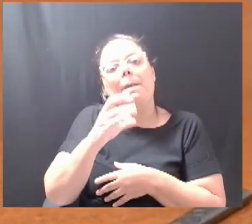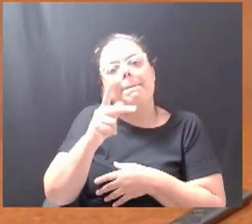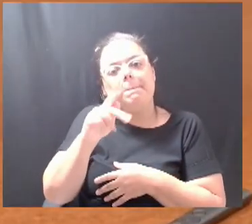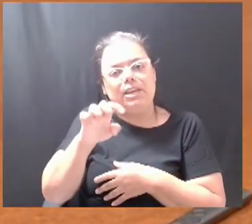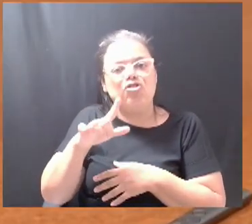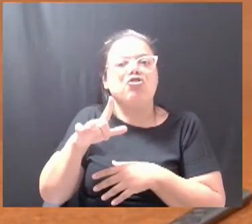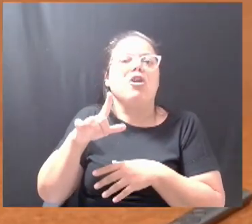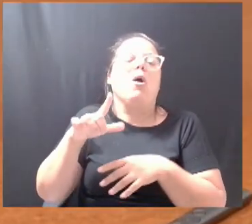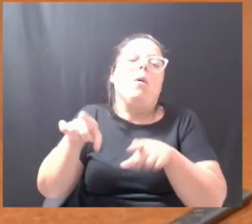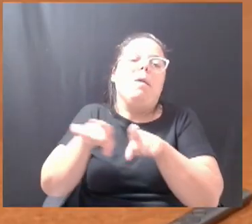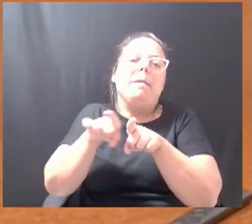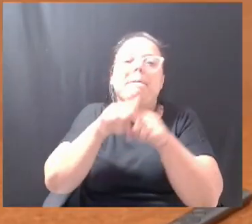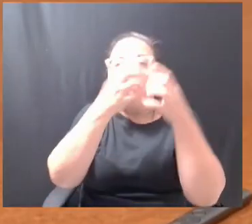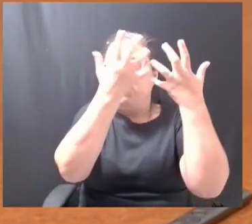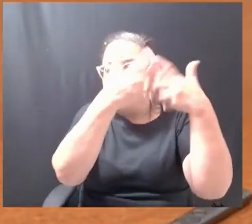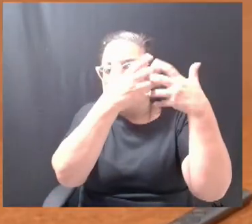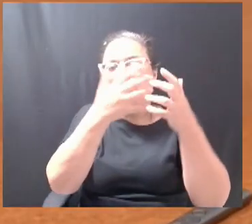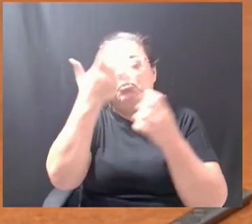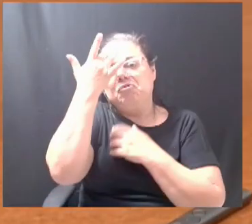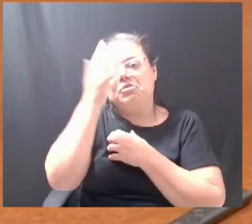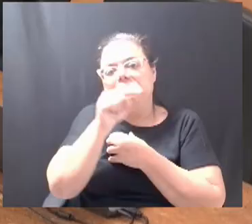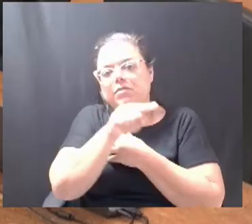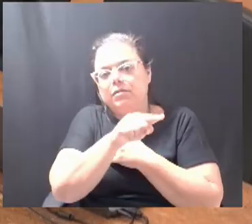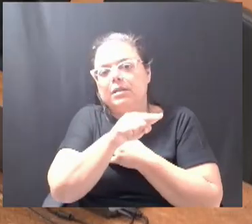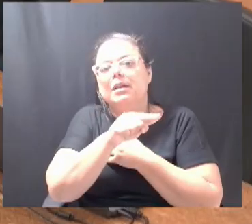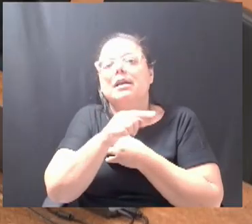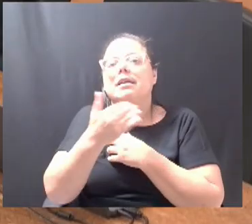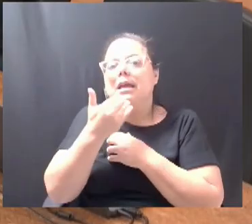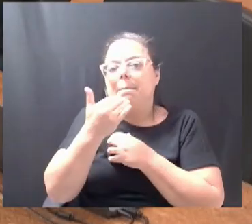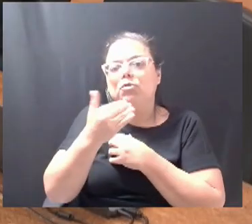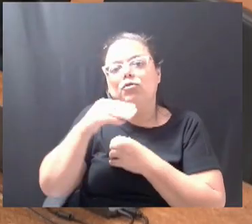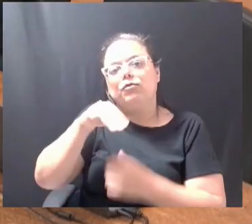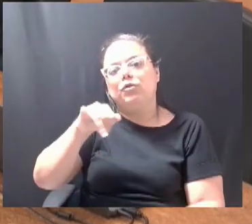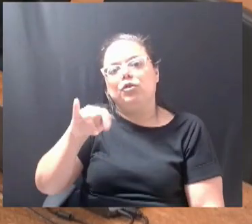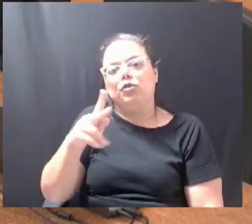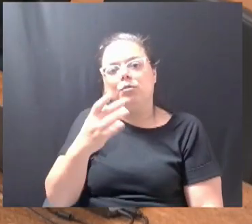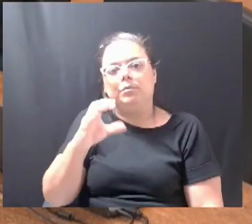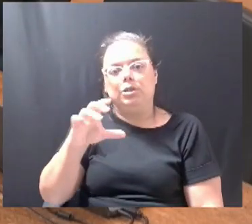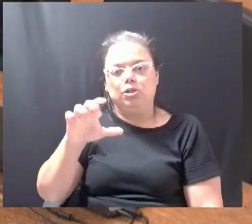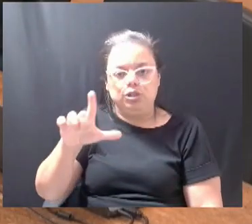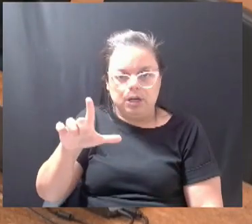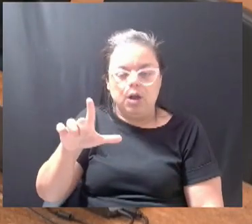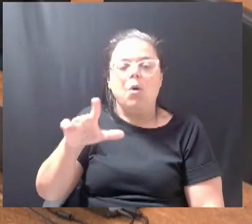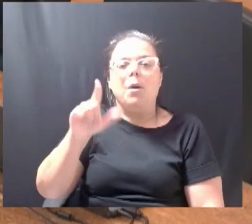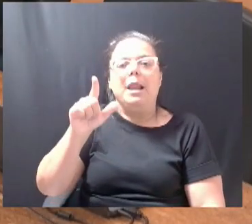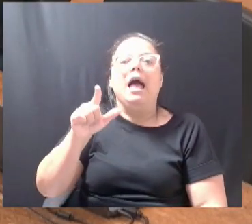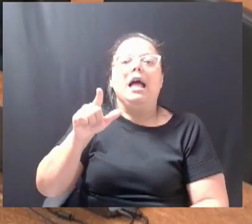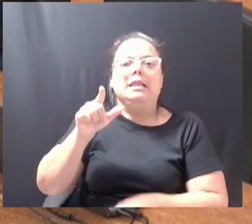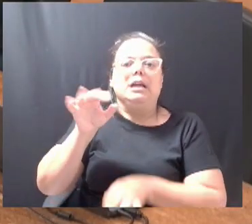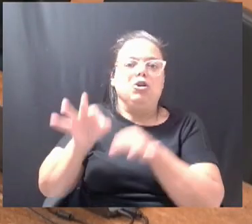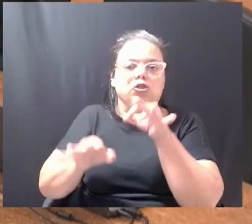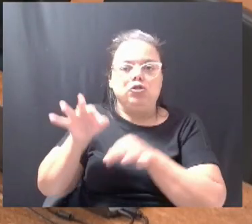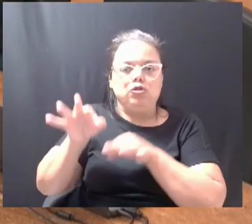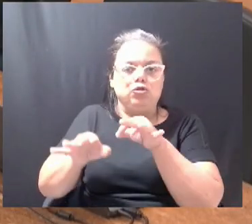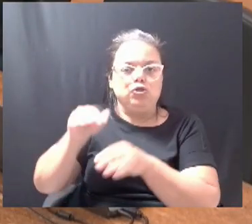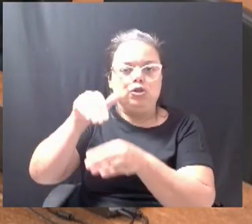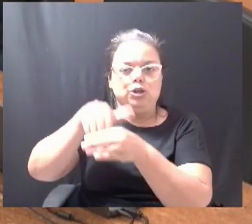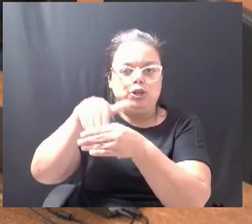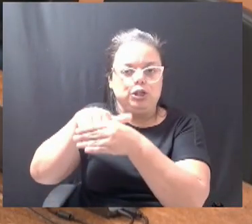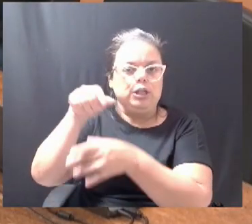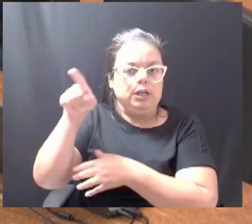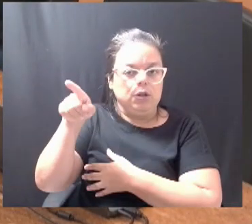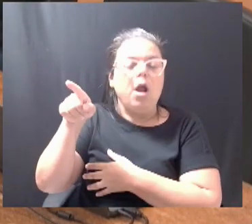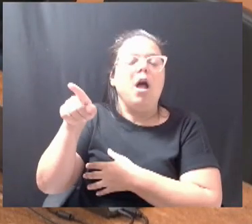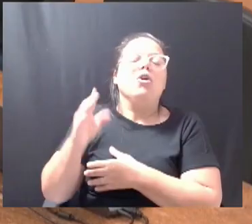você, acho que foi o Michel. Quem fez a provocação foi o Michel o tempo inteiro. Na Justiça Eleitoral, né? Na plataforma da Justiça Eleitoral. Chegou para a gente que